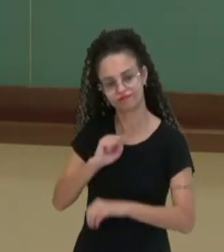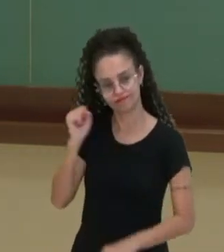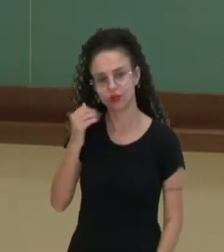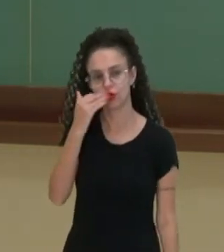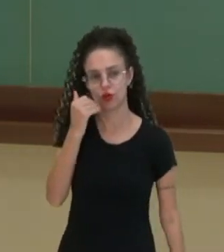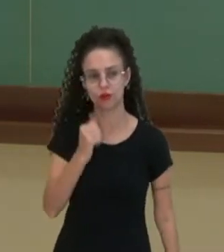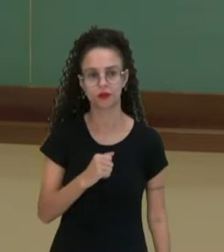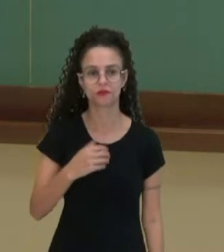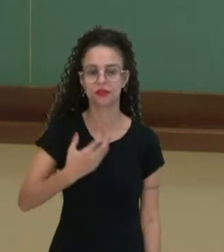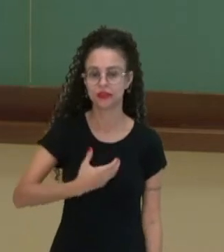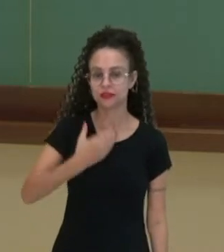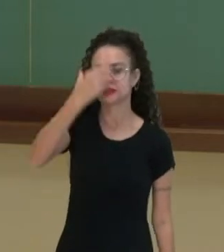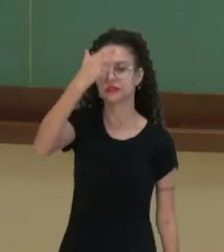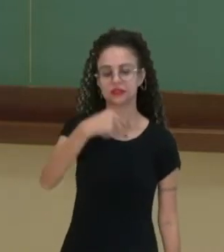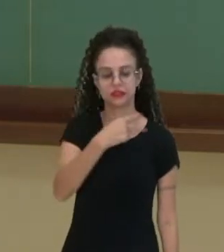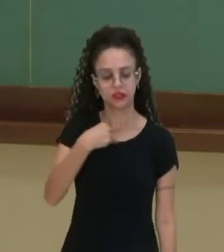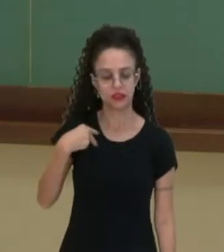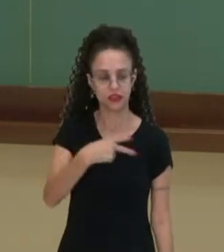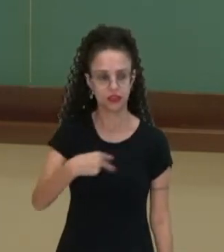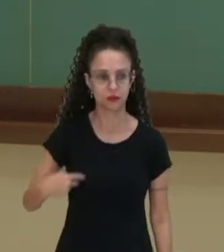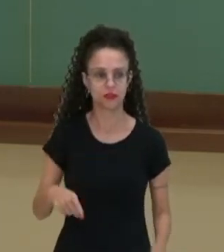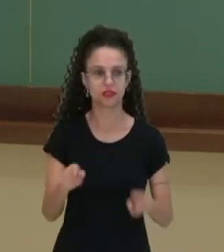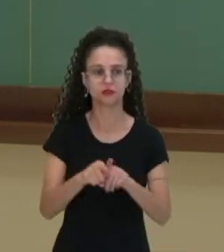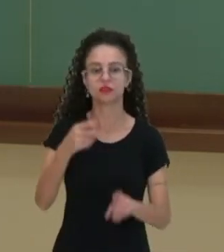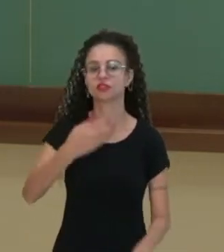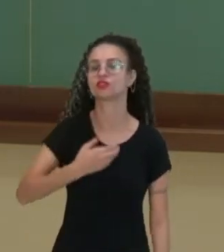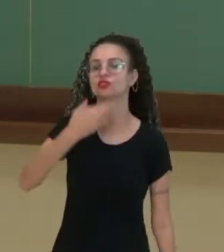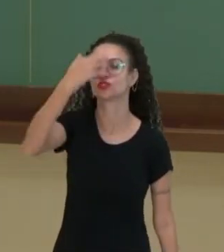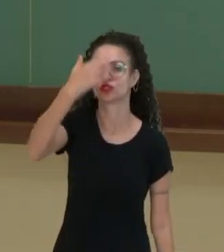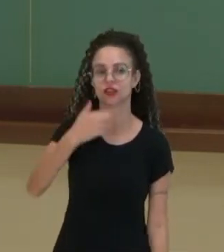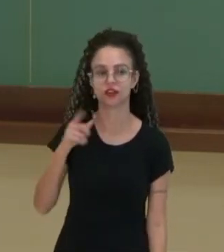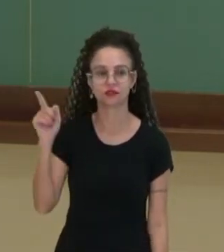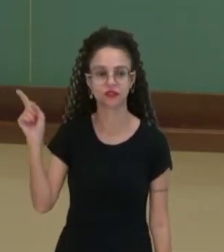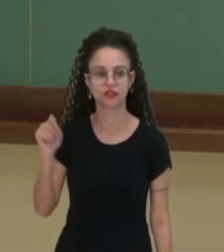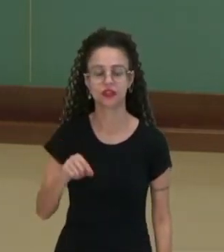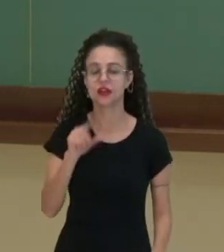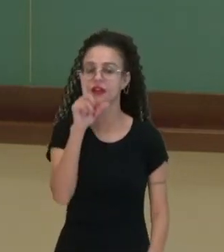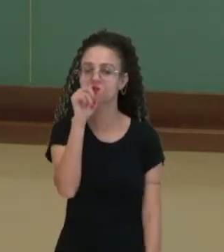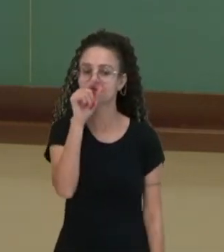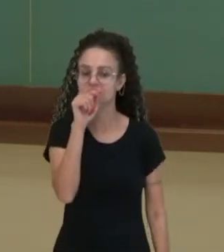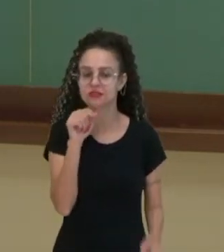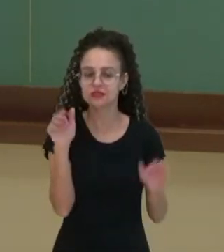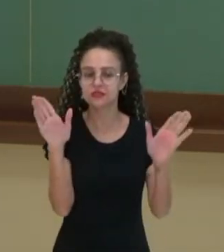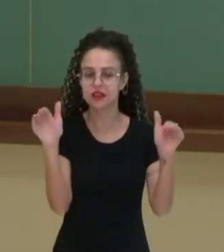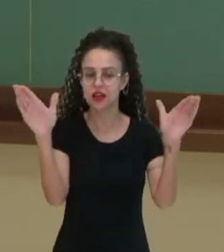a zebra, a girafa, né? As